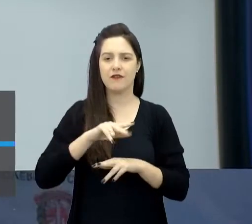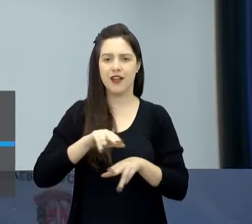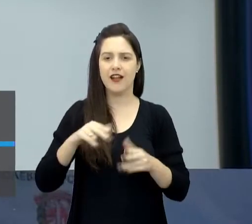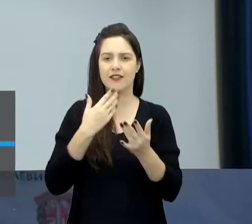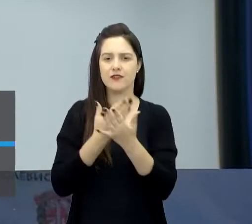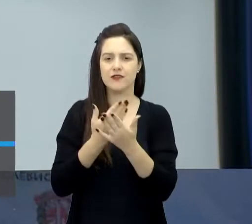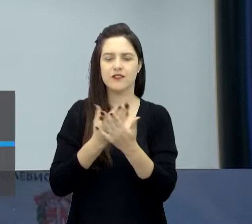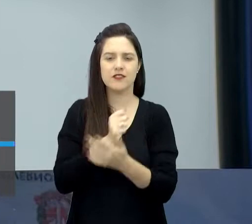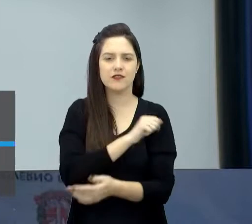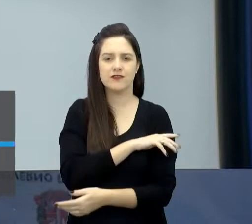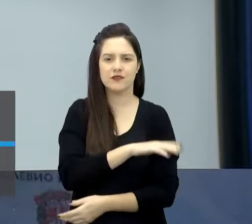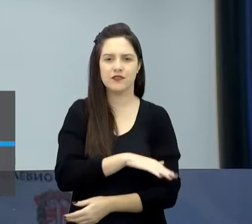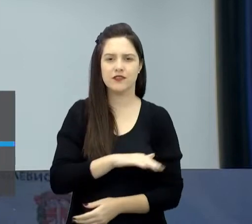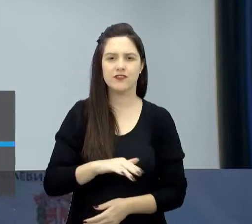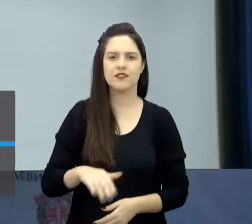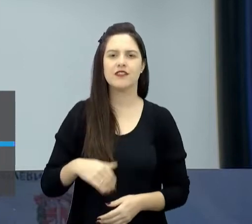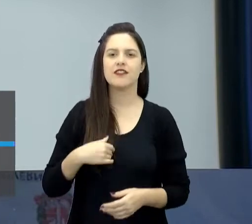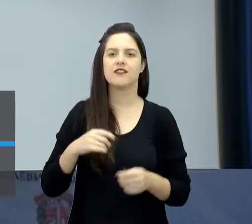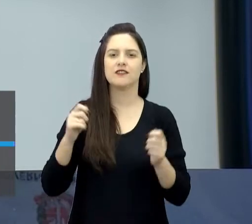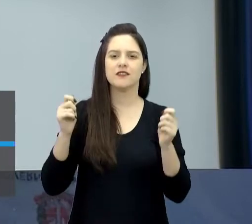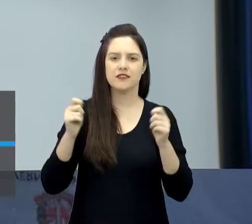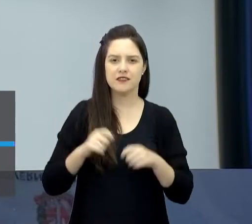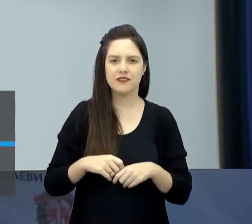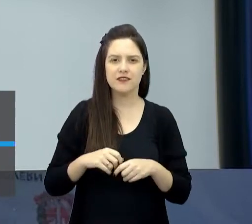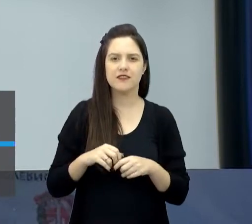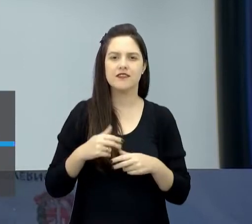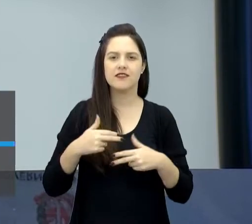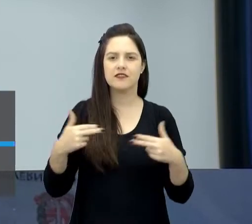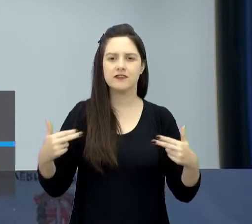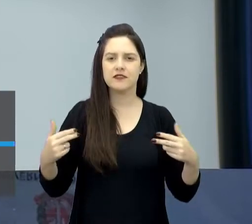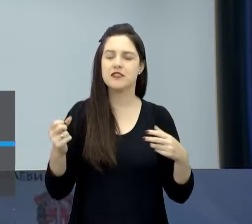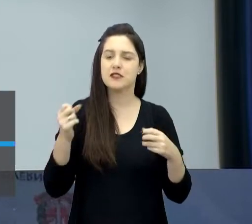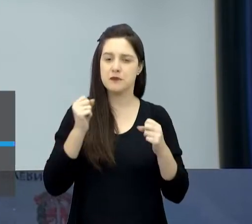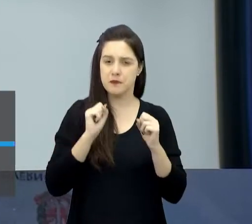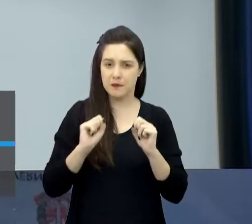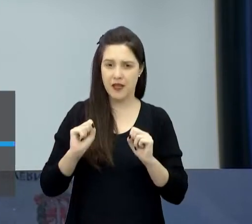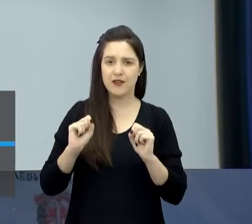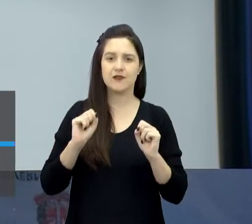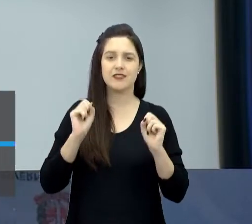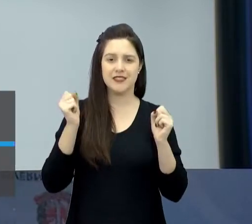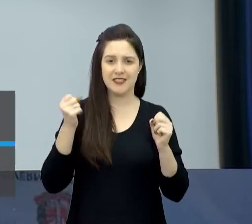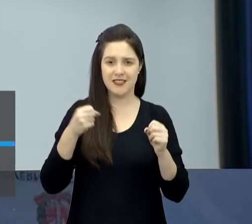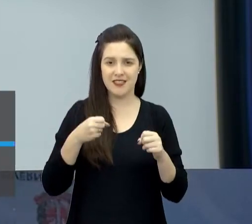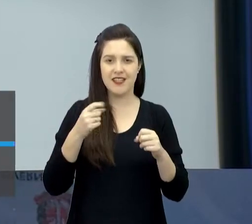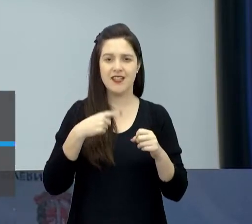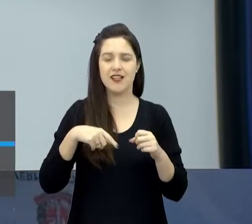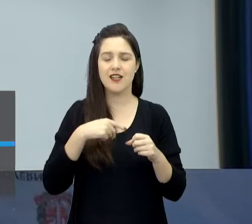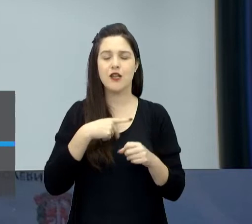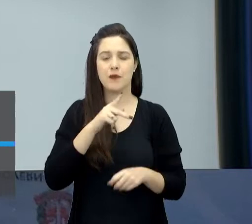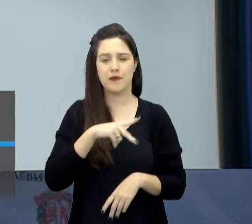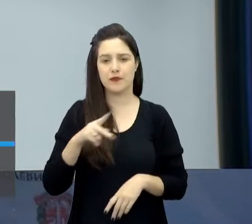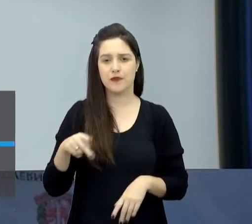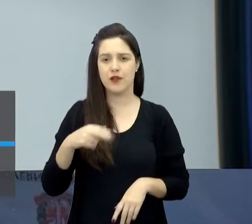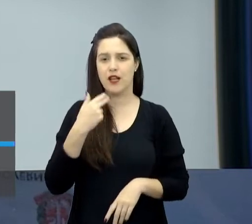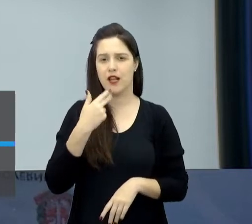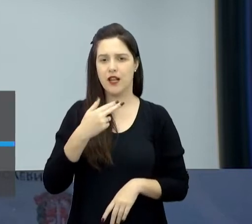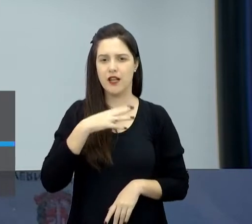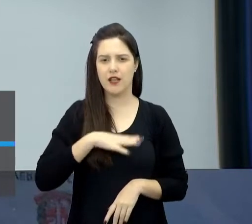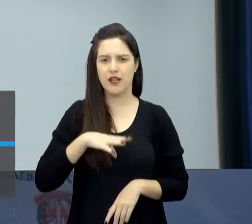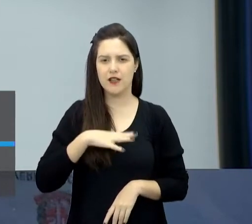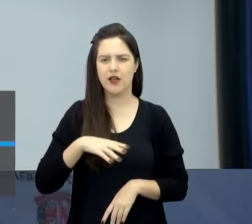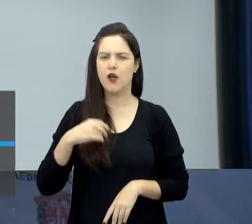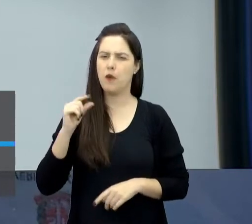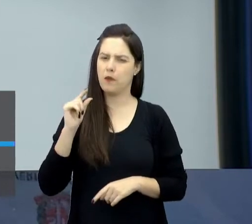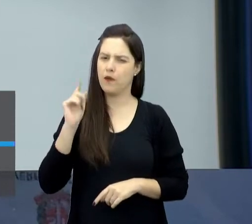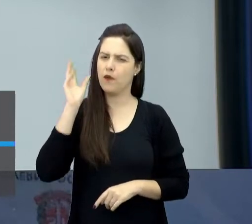segunda série. Tudo bem com vocês? Eu espero sinceramente que sim. E como a professora mencionou, eu sou professora de língua portuguesa, estou muito